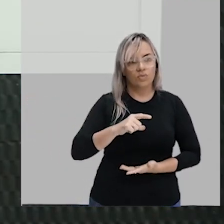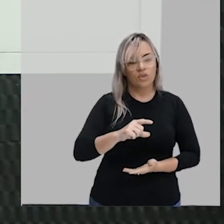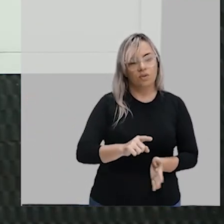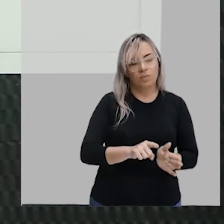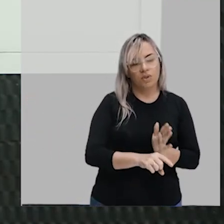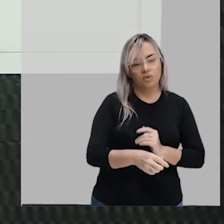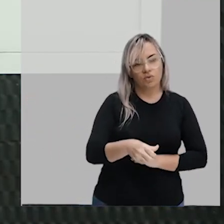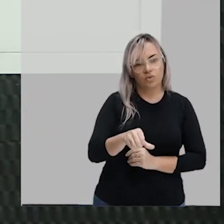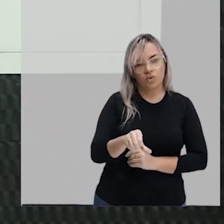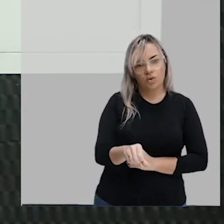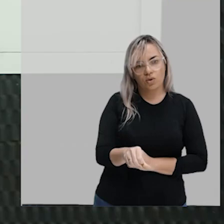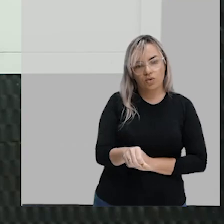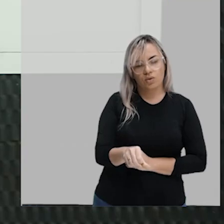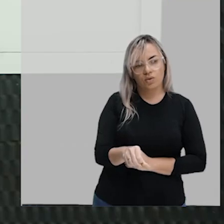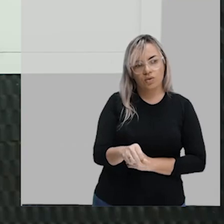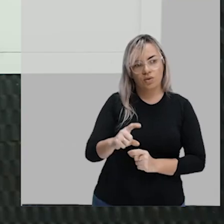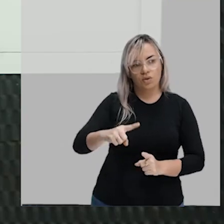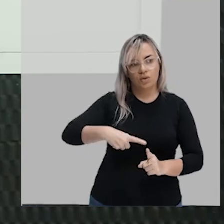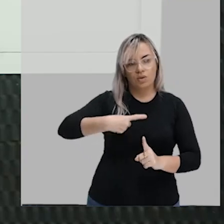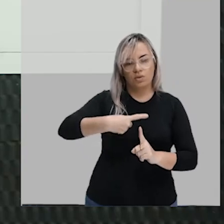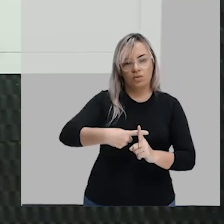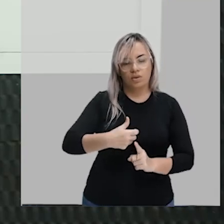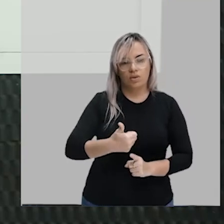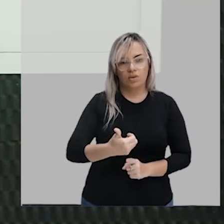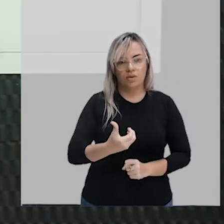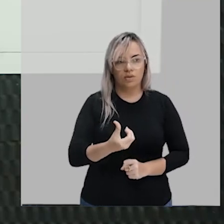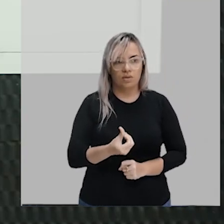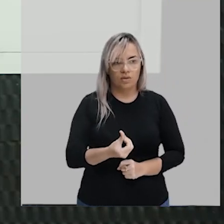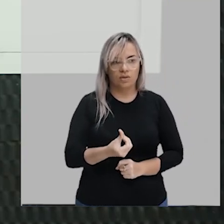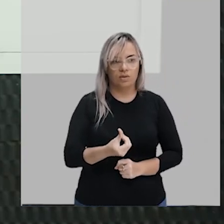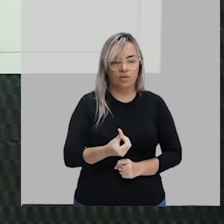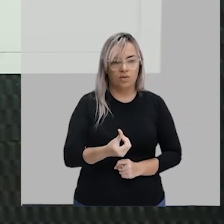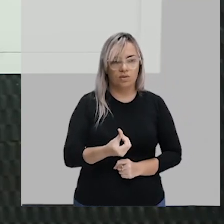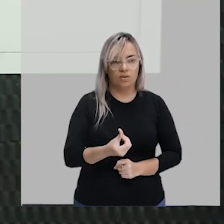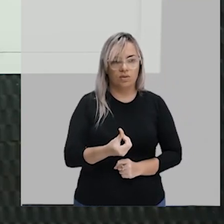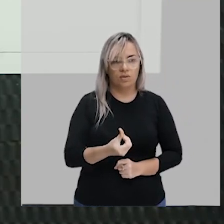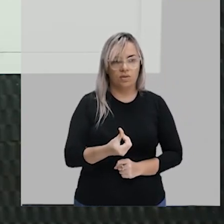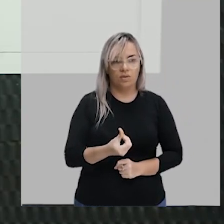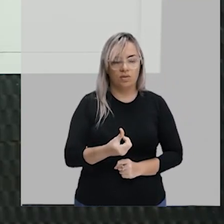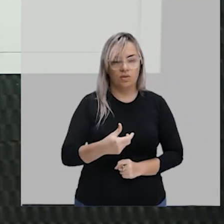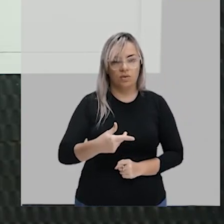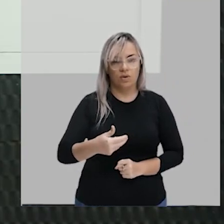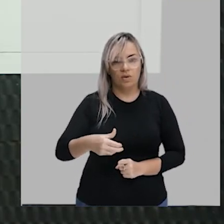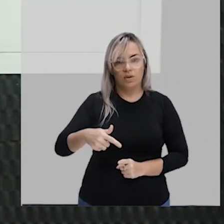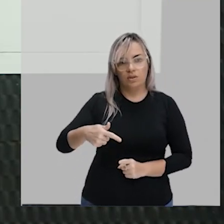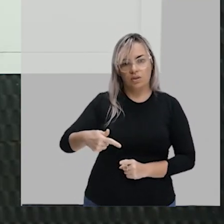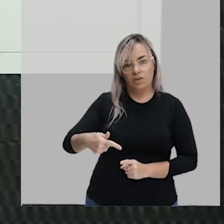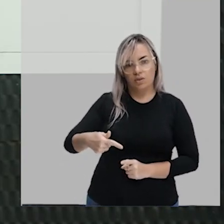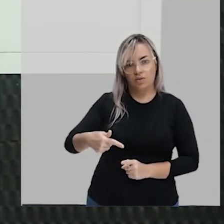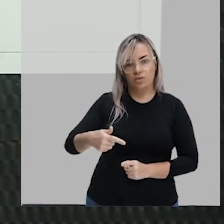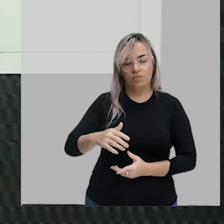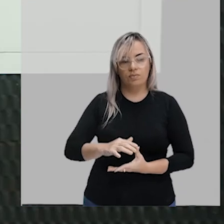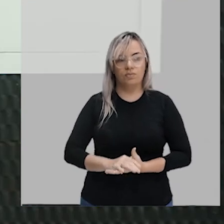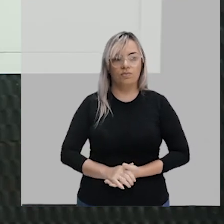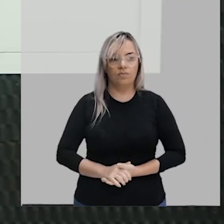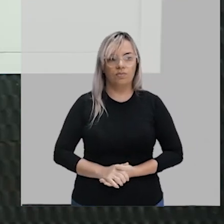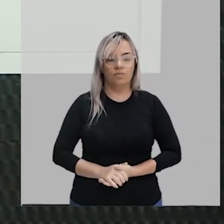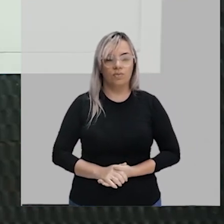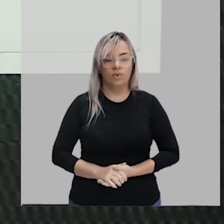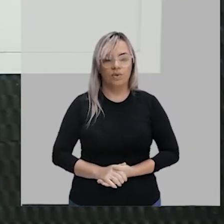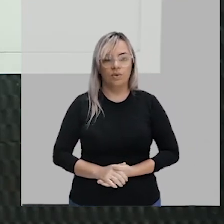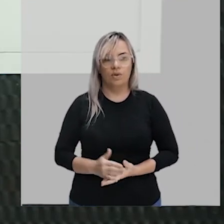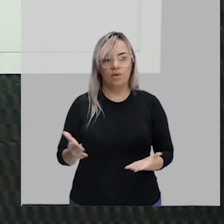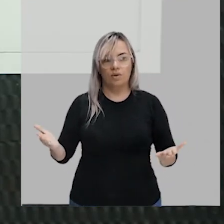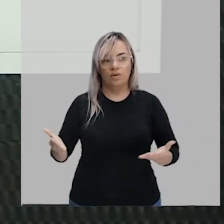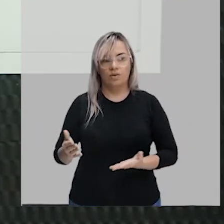9 mais 16. Aqui eu vou ter 7. Tá? E aqui